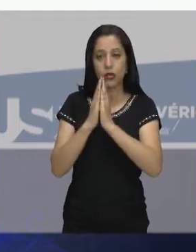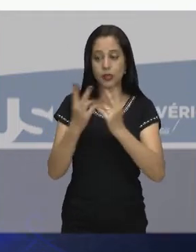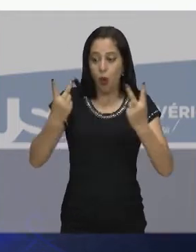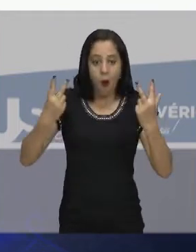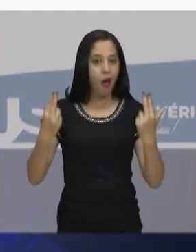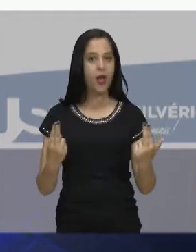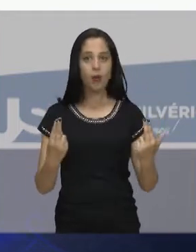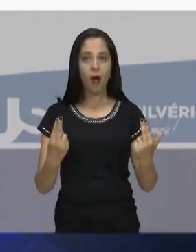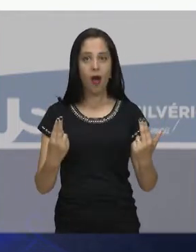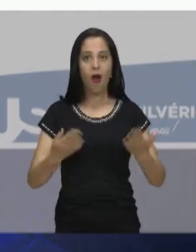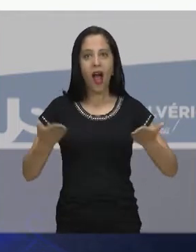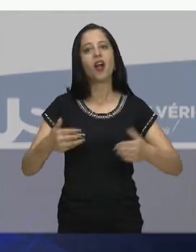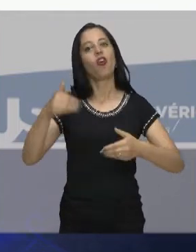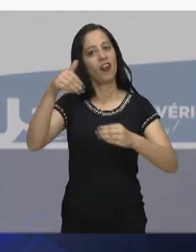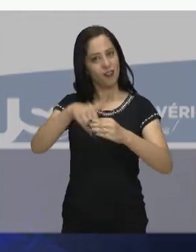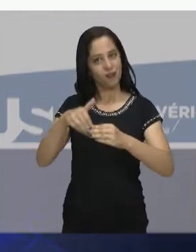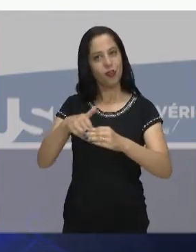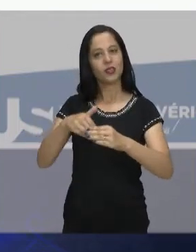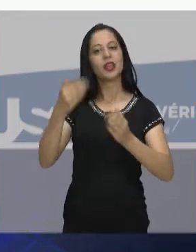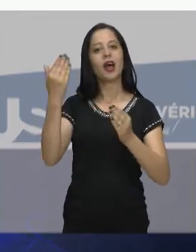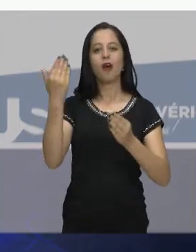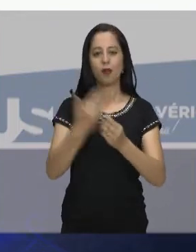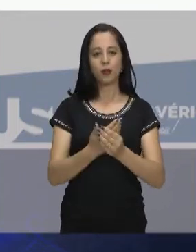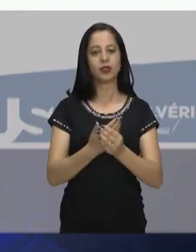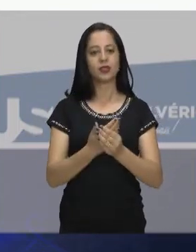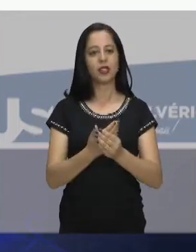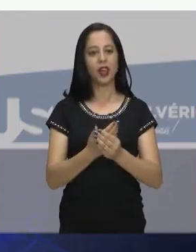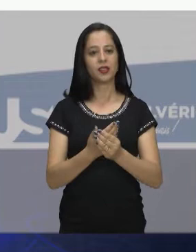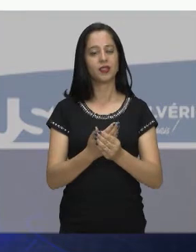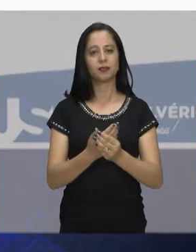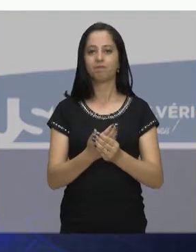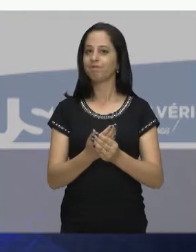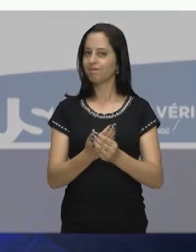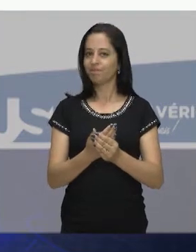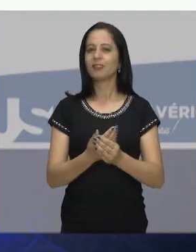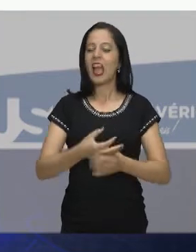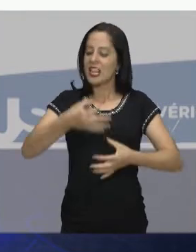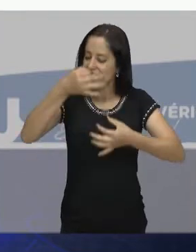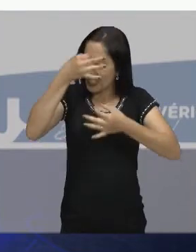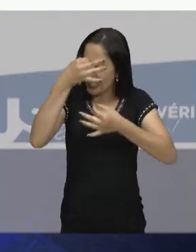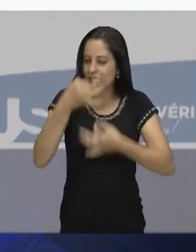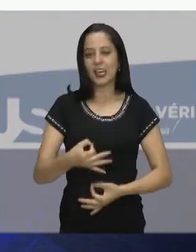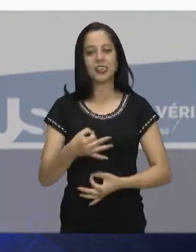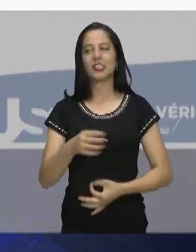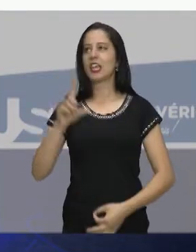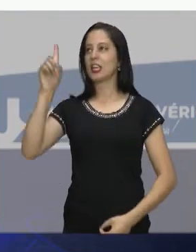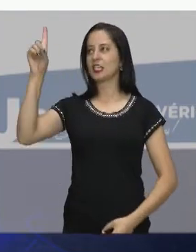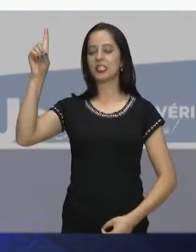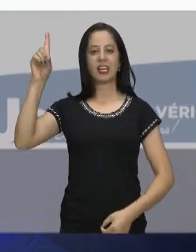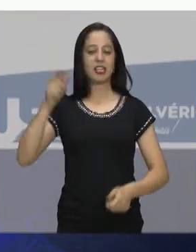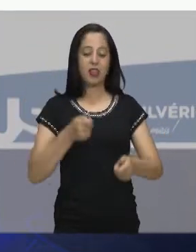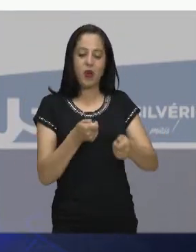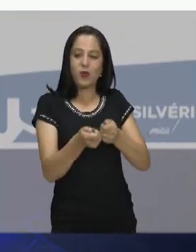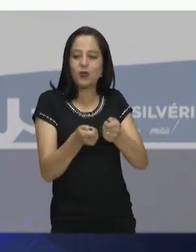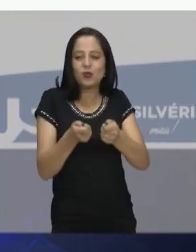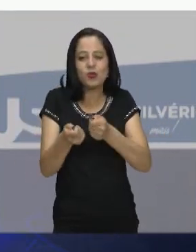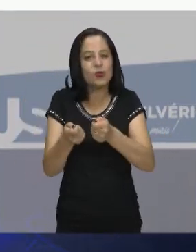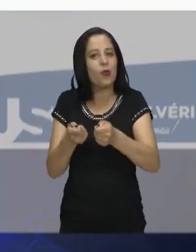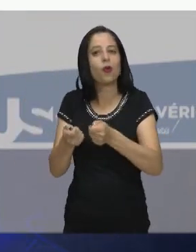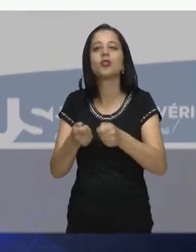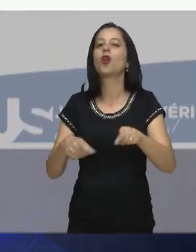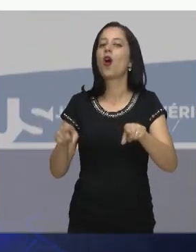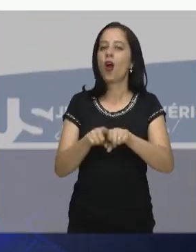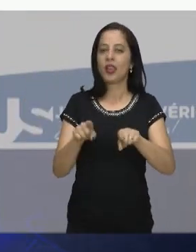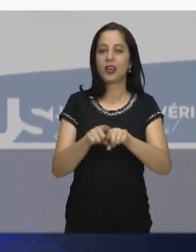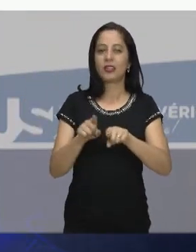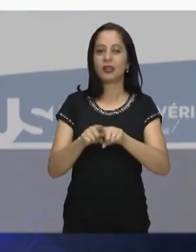votarmos o processo. Isso, sem dúvida nenhuma, tem a mão de Deus agindo e a mão de Nossa Senhora conduzindo